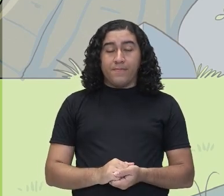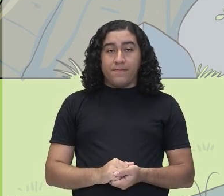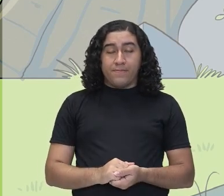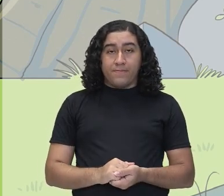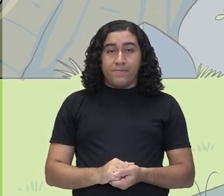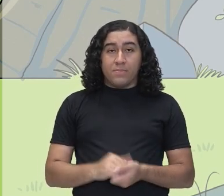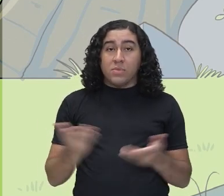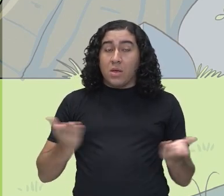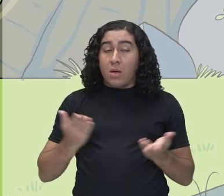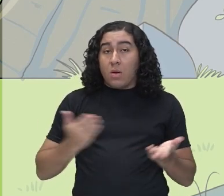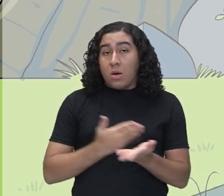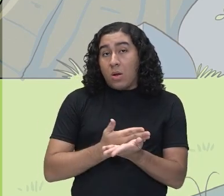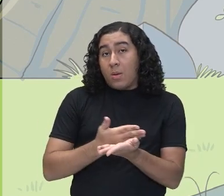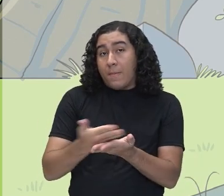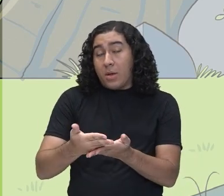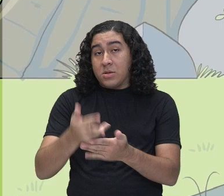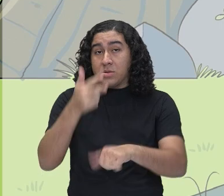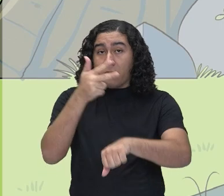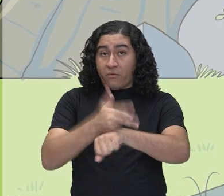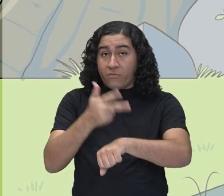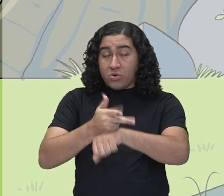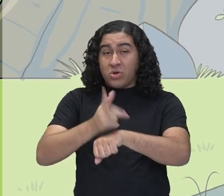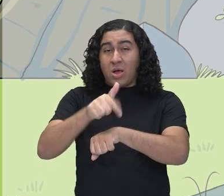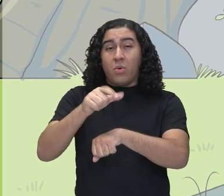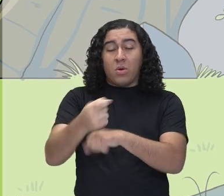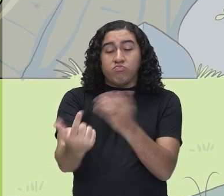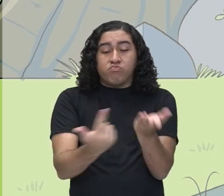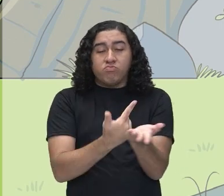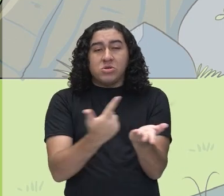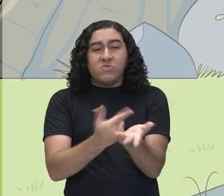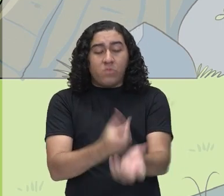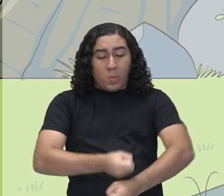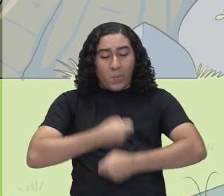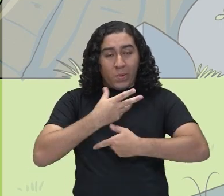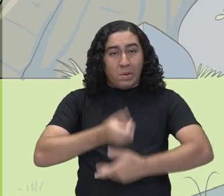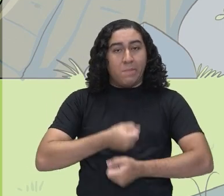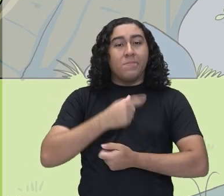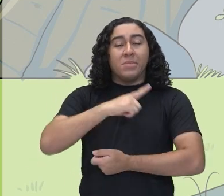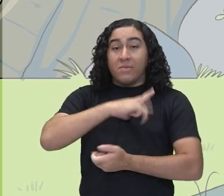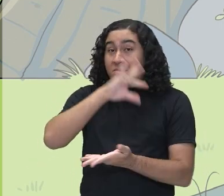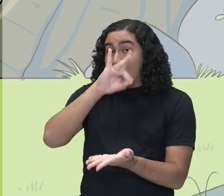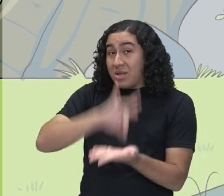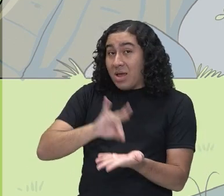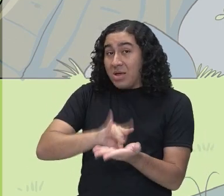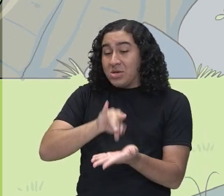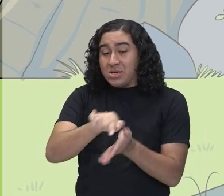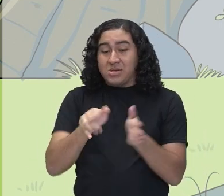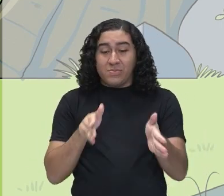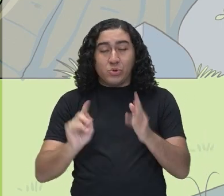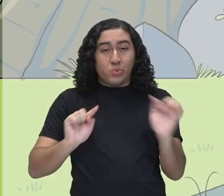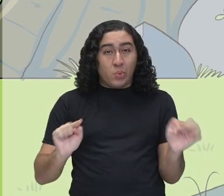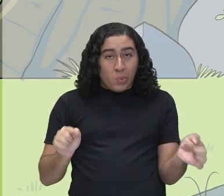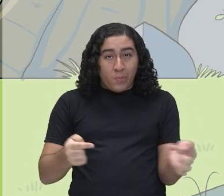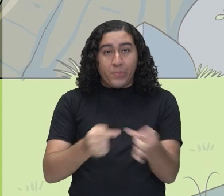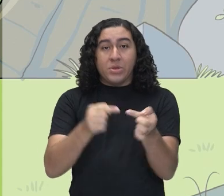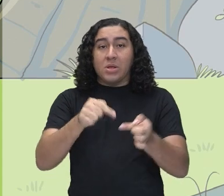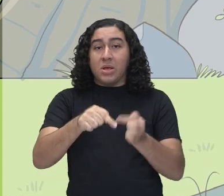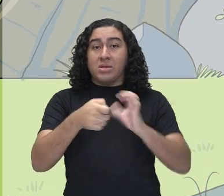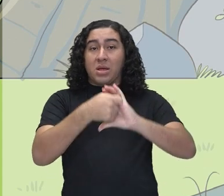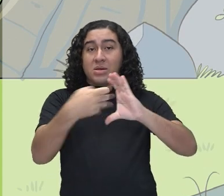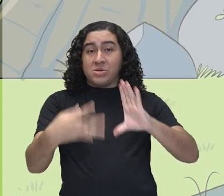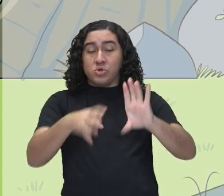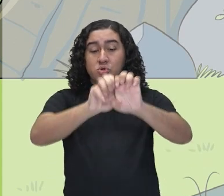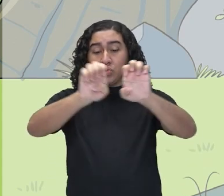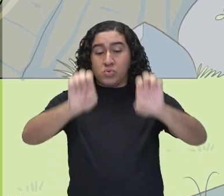assistindo a um vídeo, que é uma obra que expressa muito esta época, né, esse estilo, que é